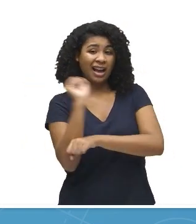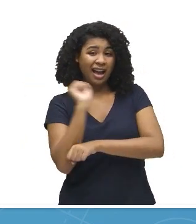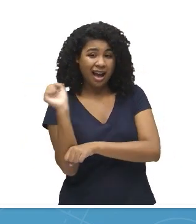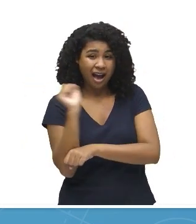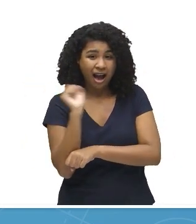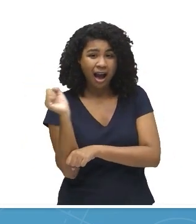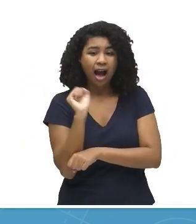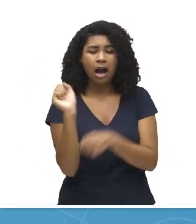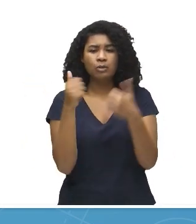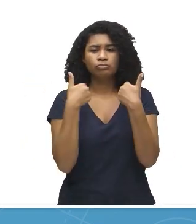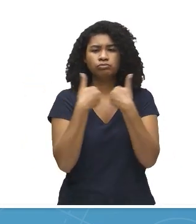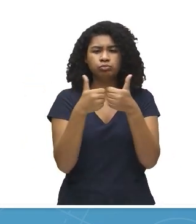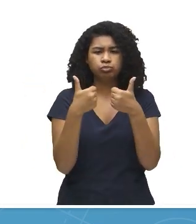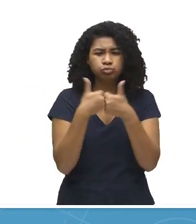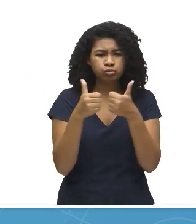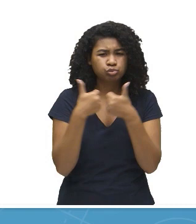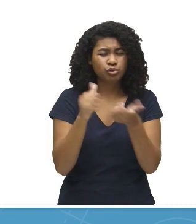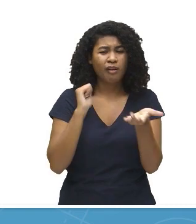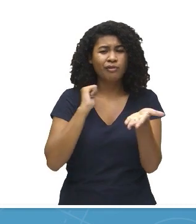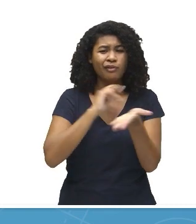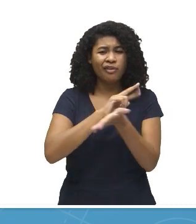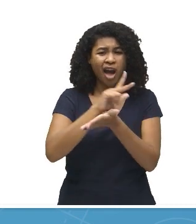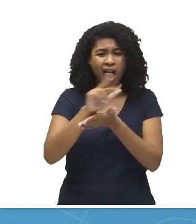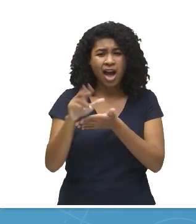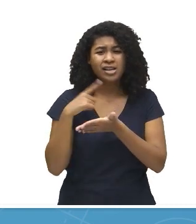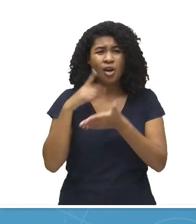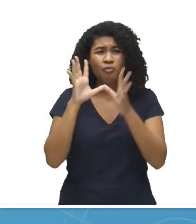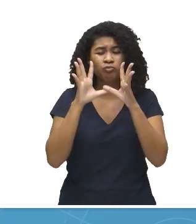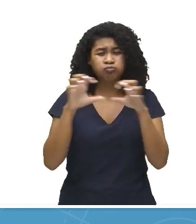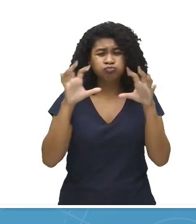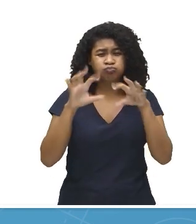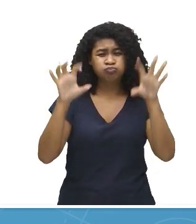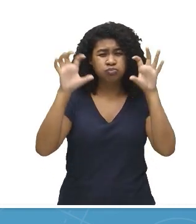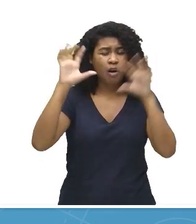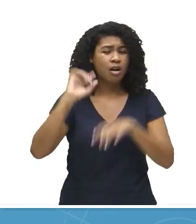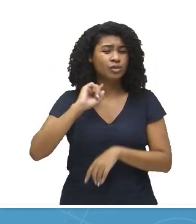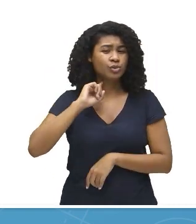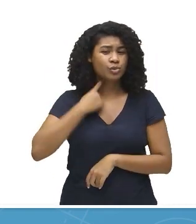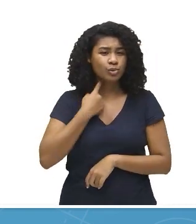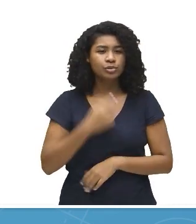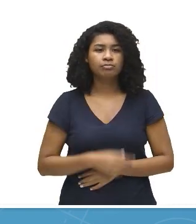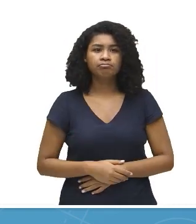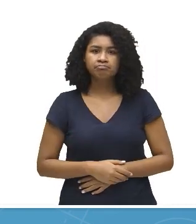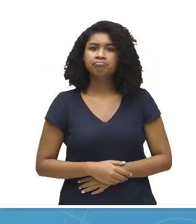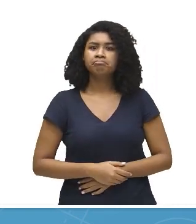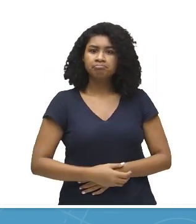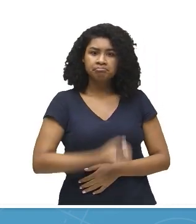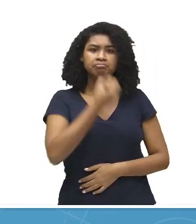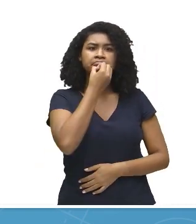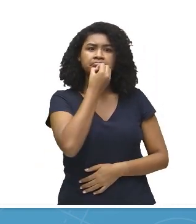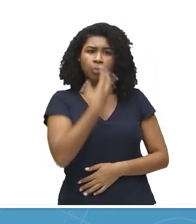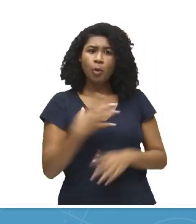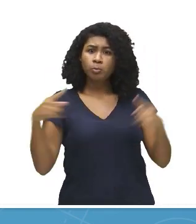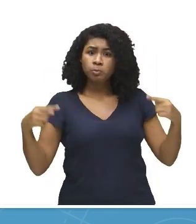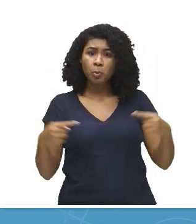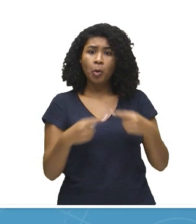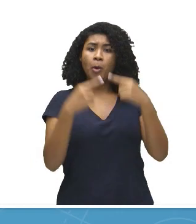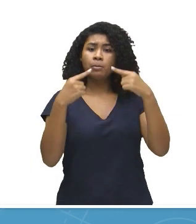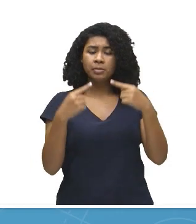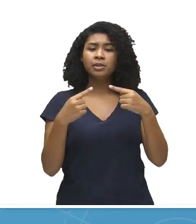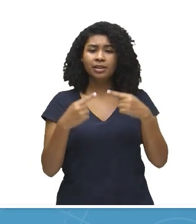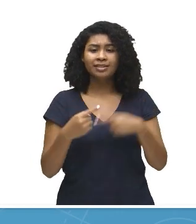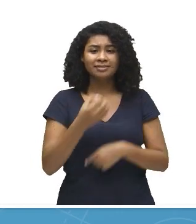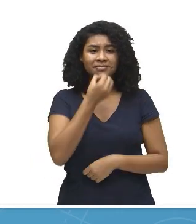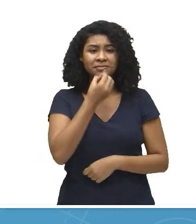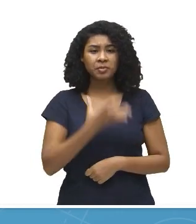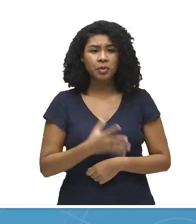as fumaças, né? Então, nós temos aí um bom comentário para a terceira questão, né? Então, de acordo